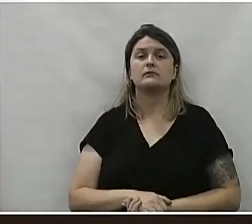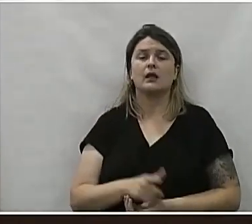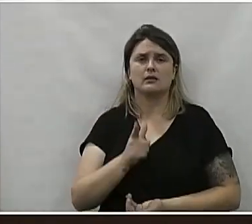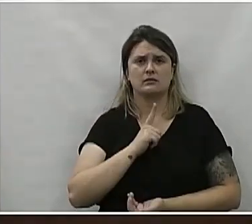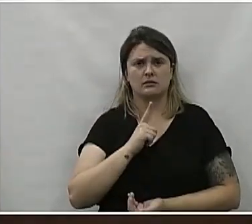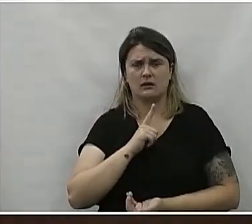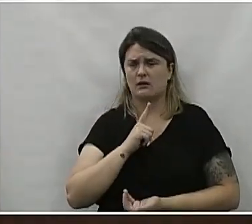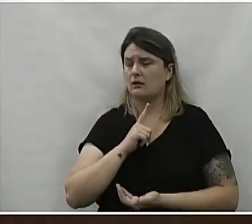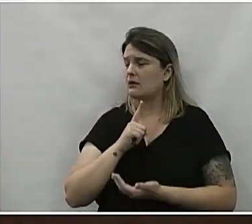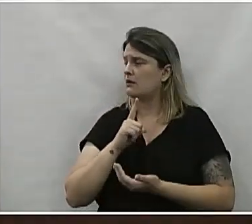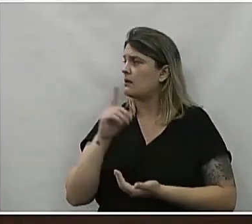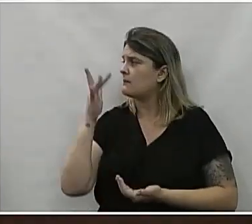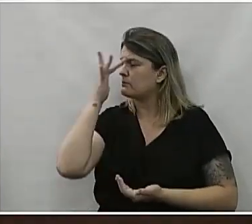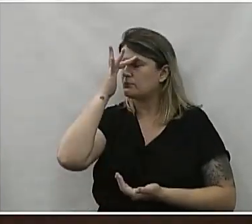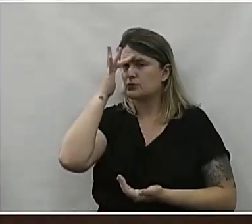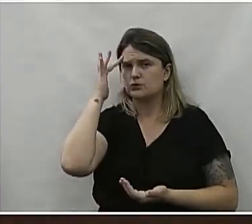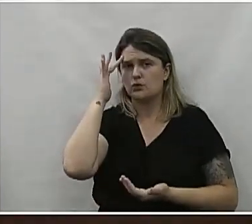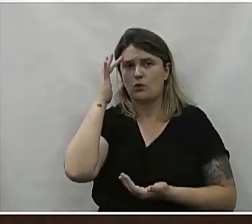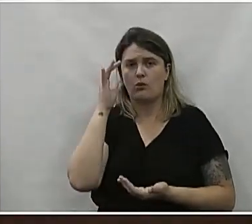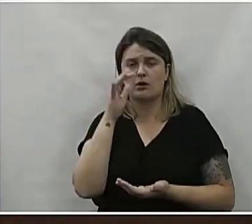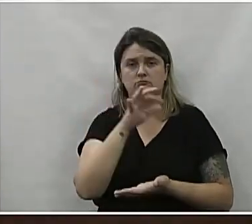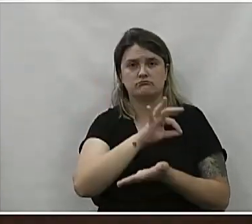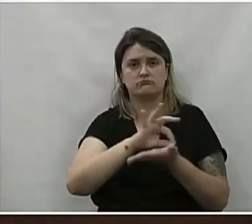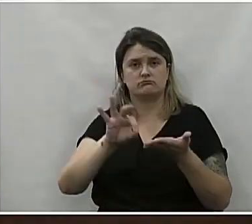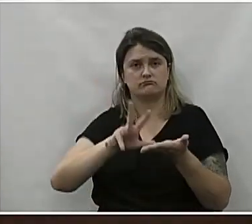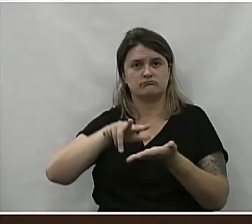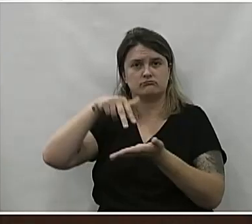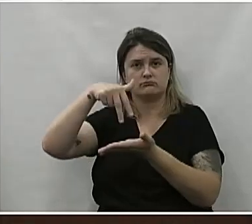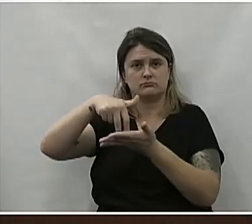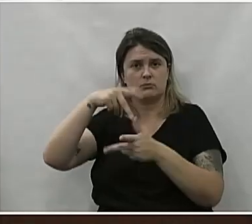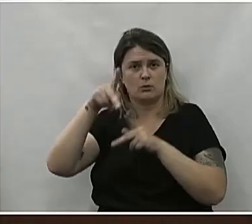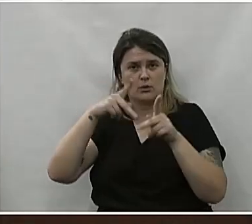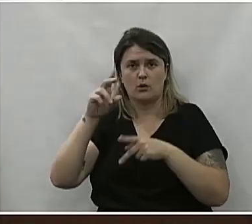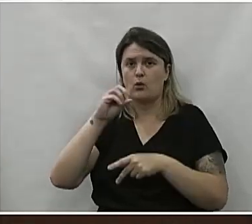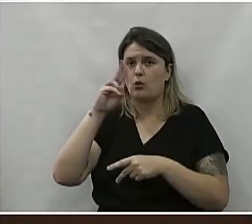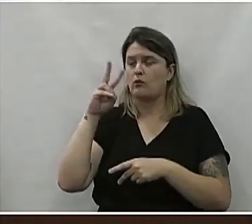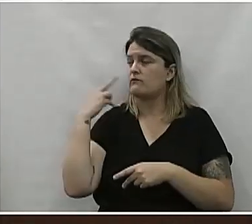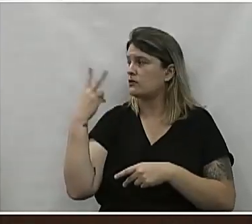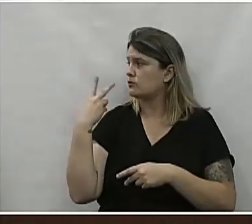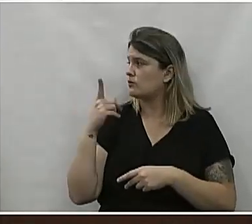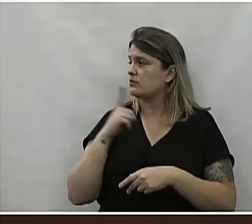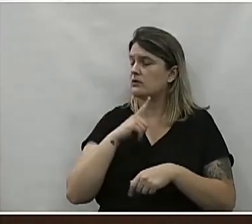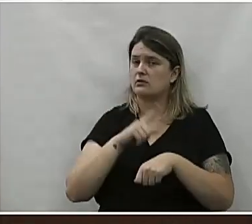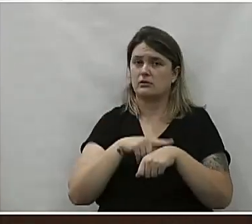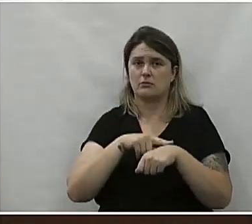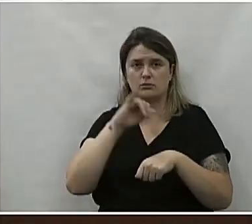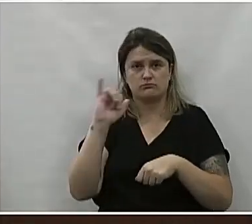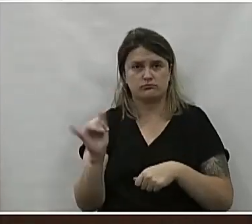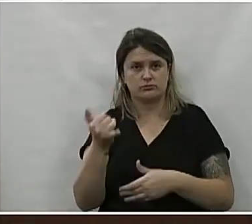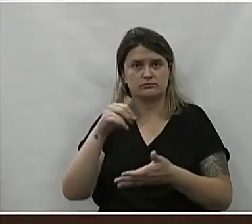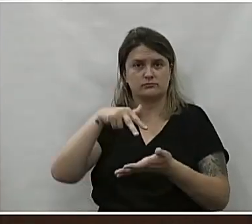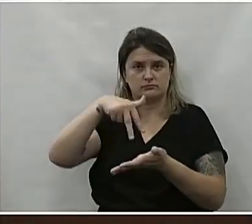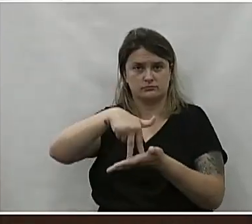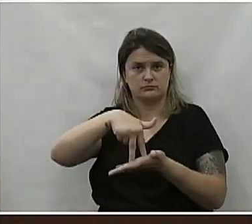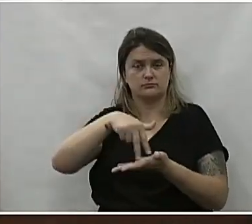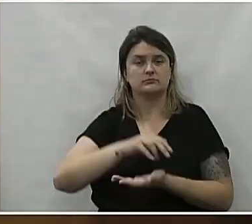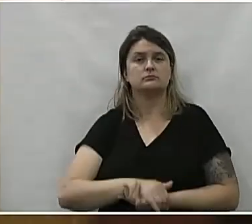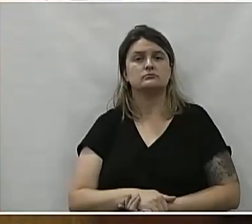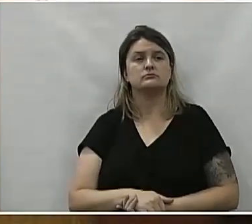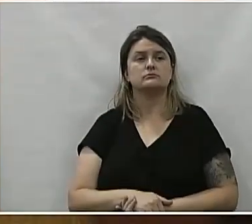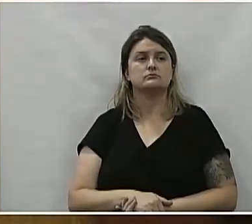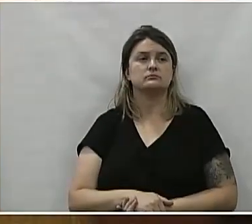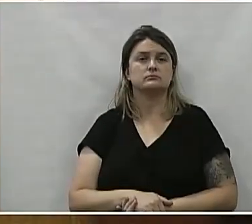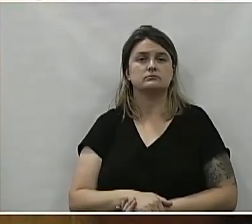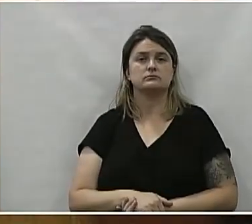Solicito ao vereador André Para que informe se há algum dos inscritos Para a Tribuna Popular Ou algum dos edis inscritos Para o uso da palavra No horário do expediente